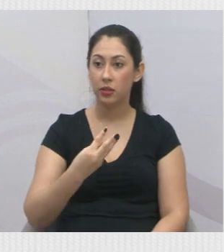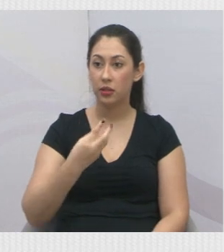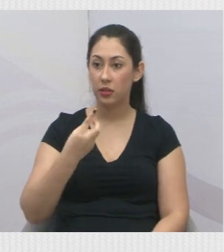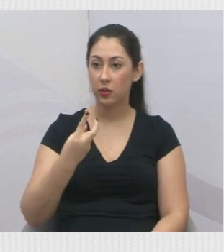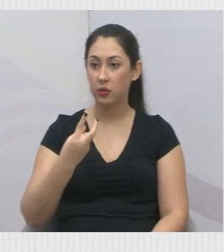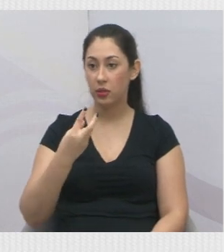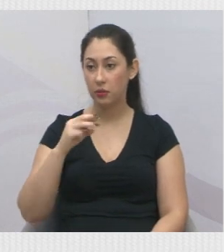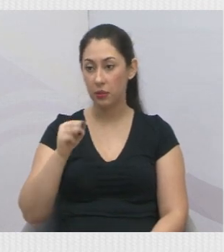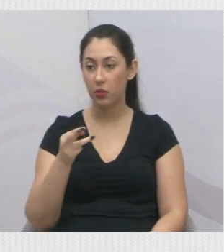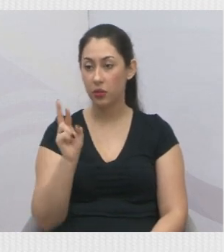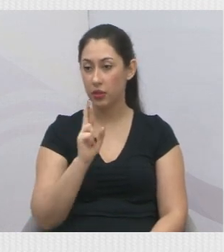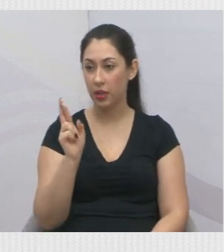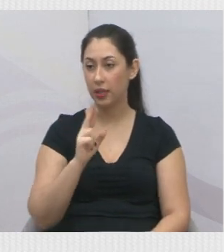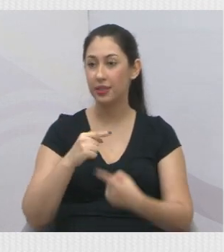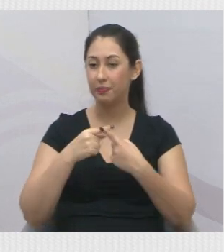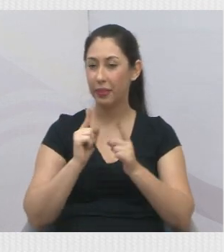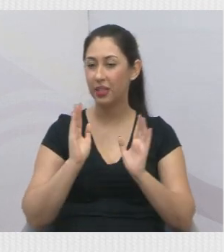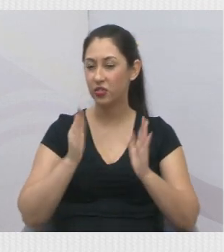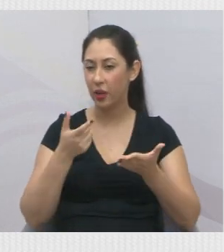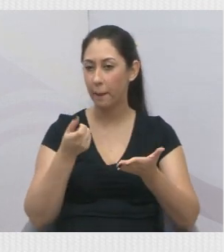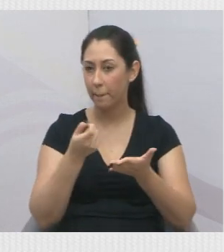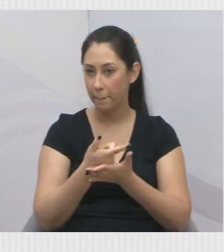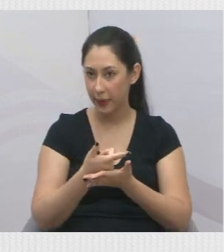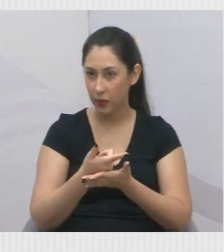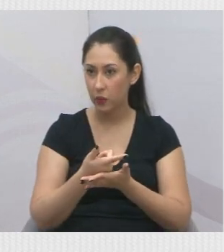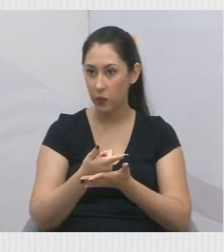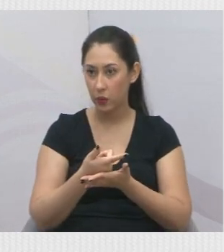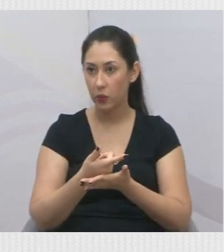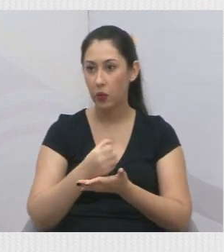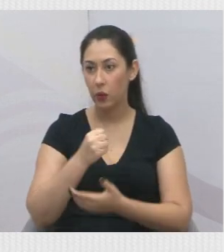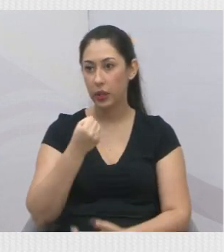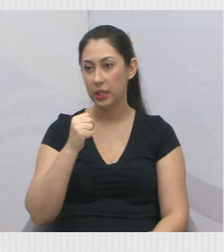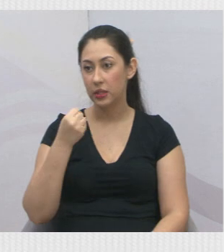932.276.000, liquidado até o período, que é o gasto,